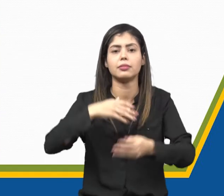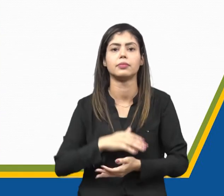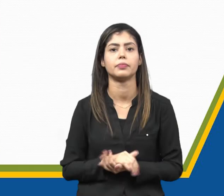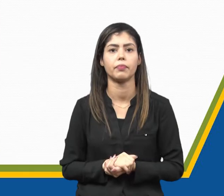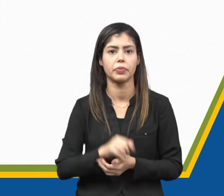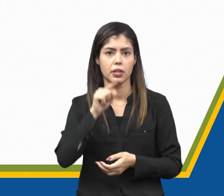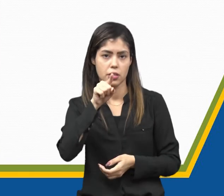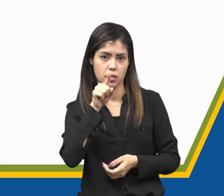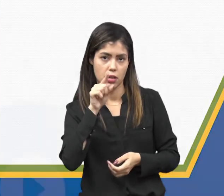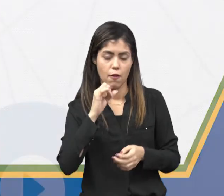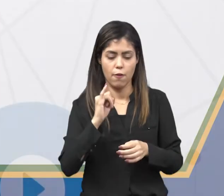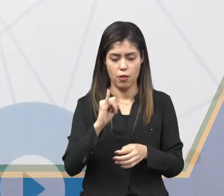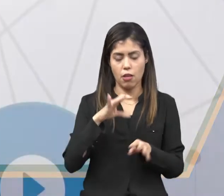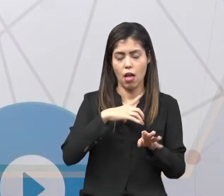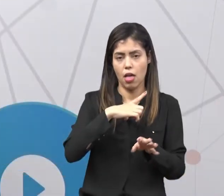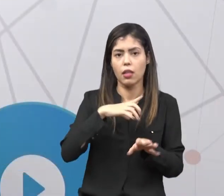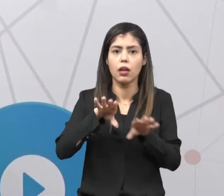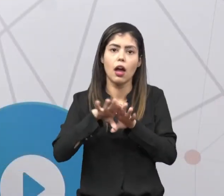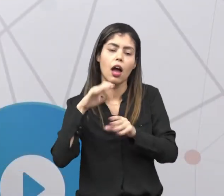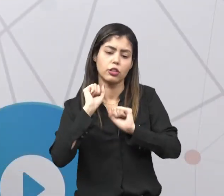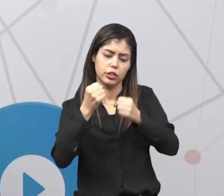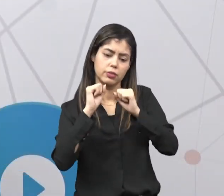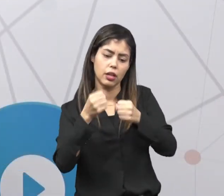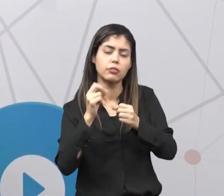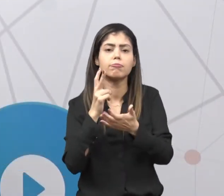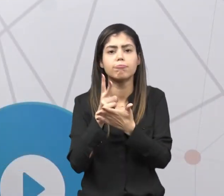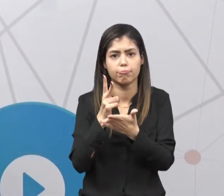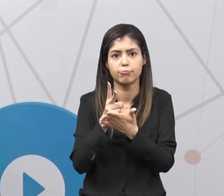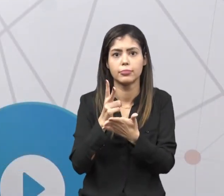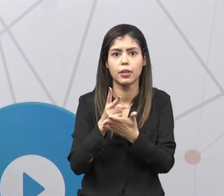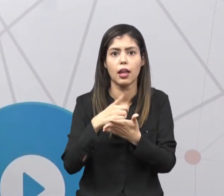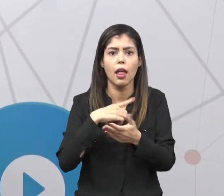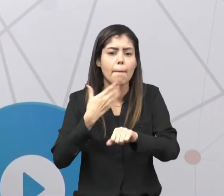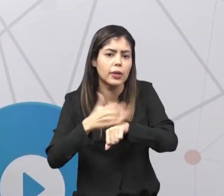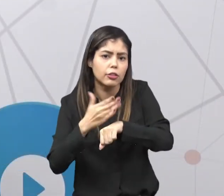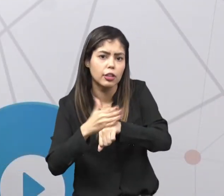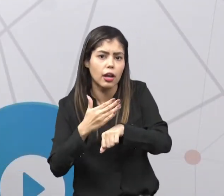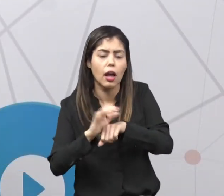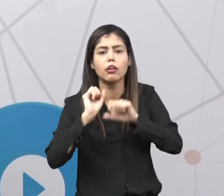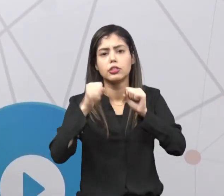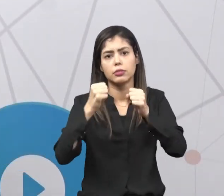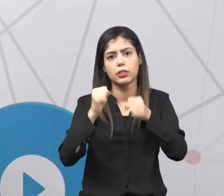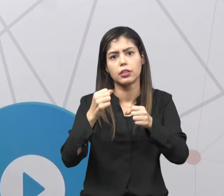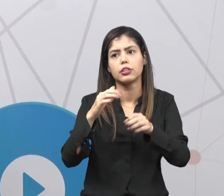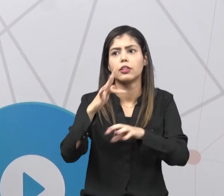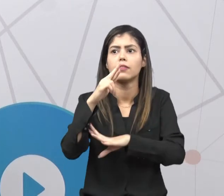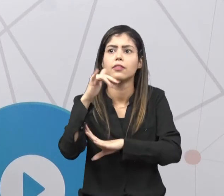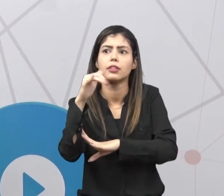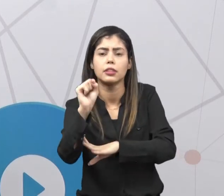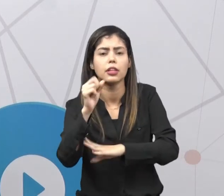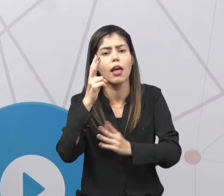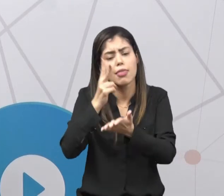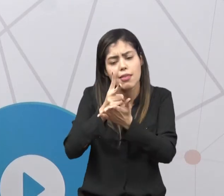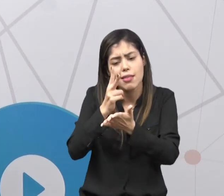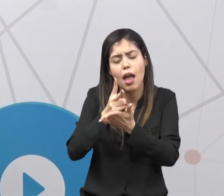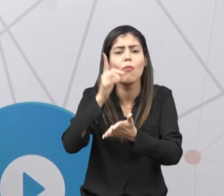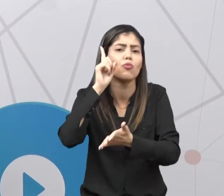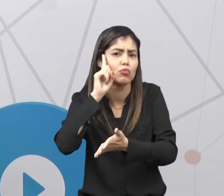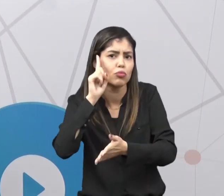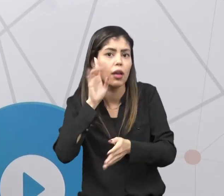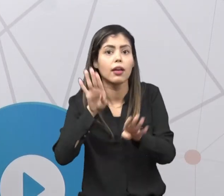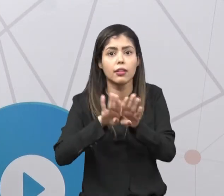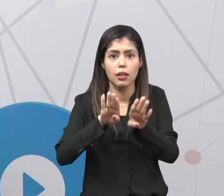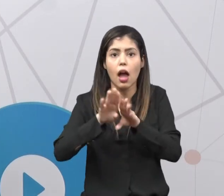ok? Se você tiver uma vida ativa de exercícios, praticar uma atividade física regularmente, procurando